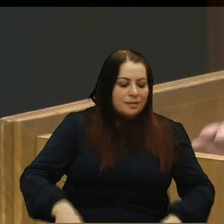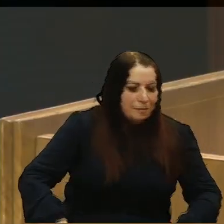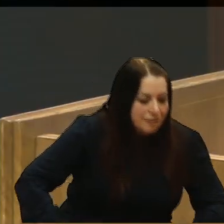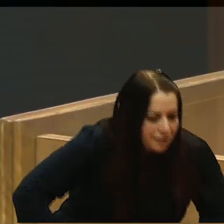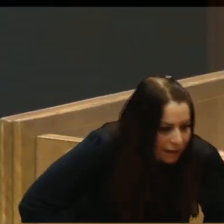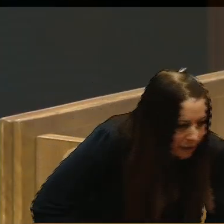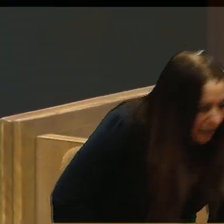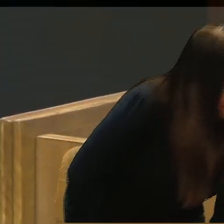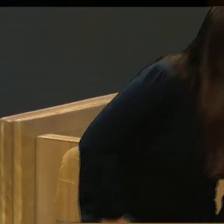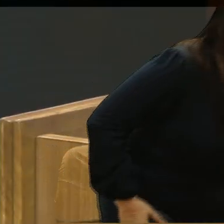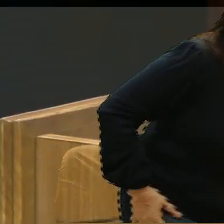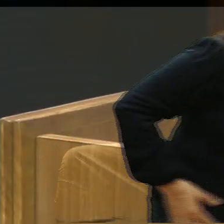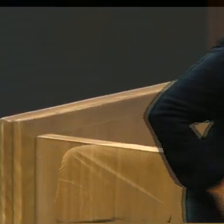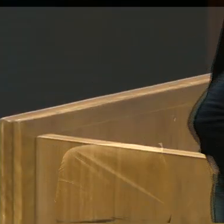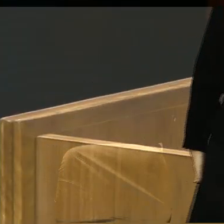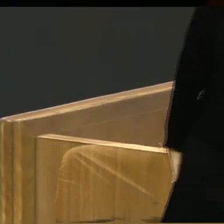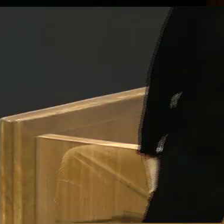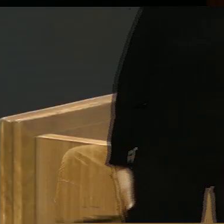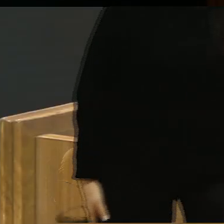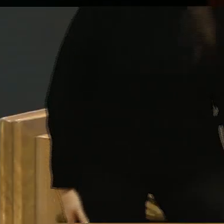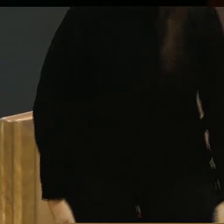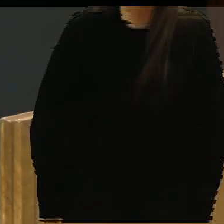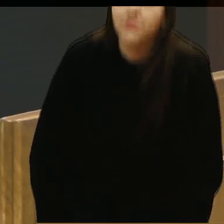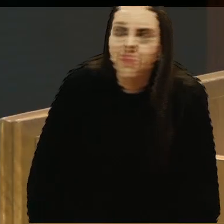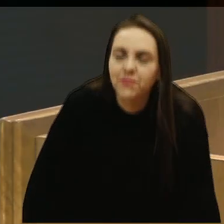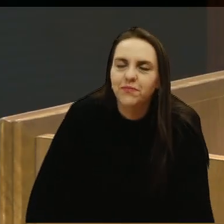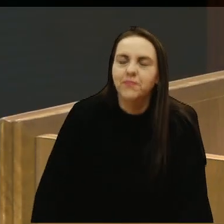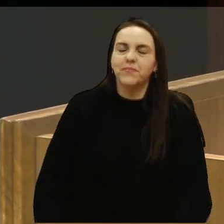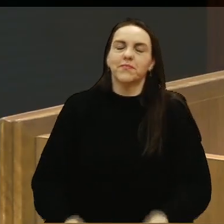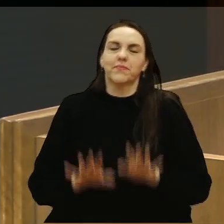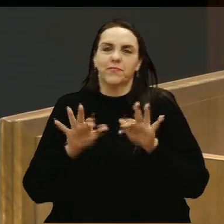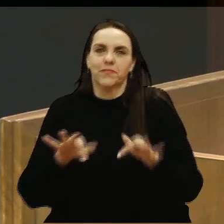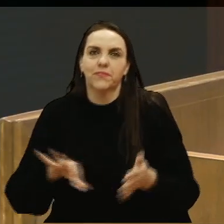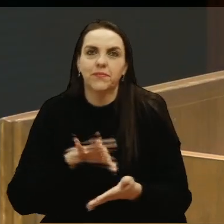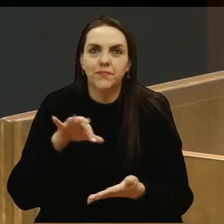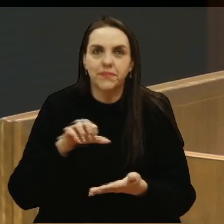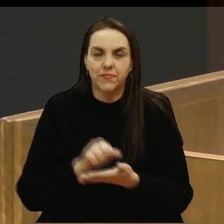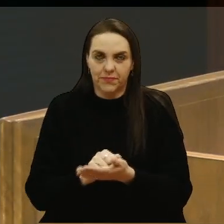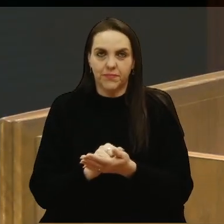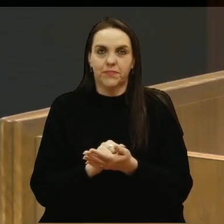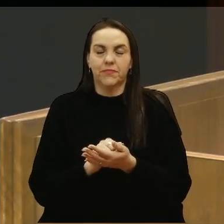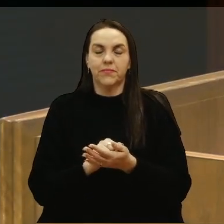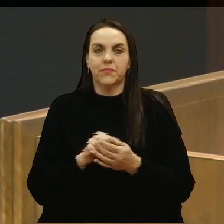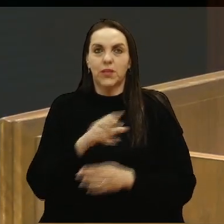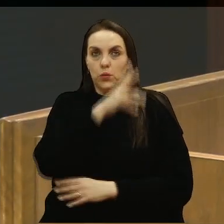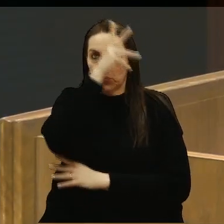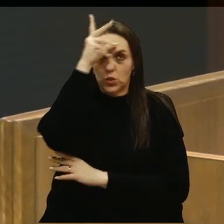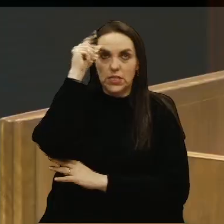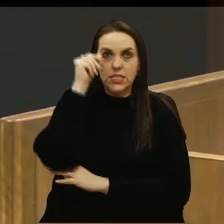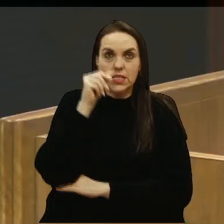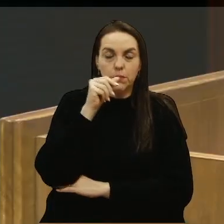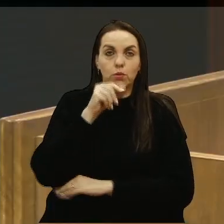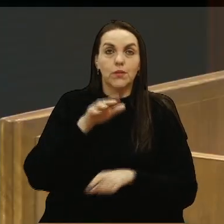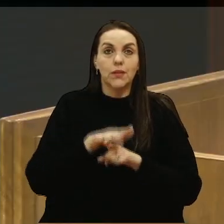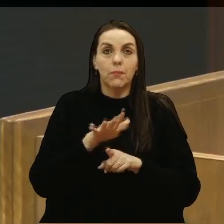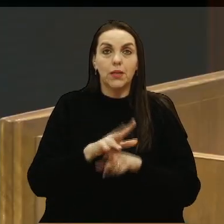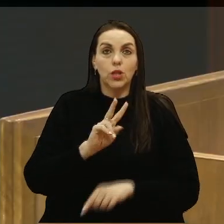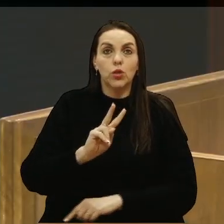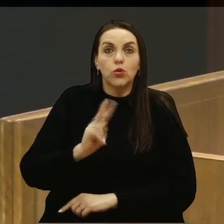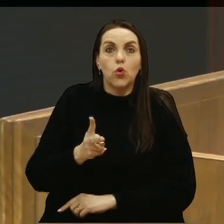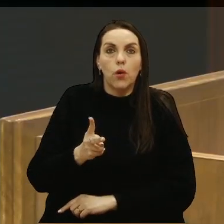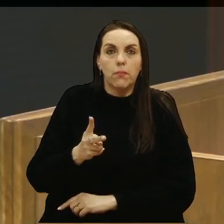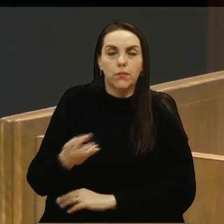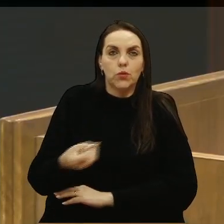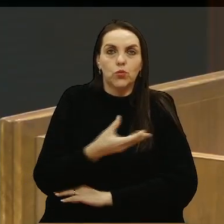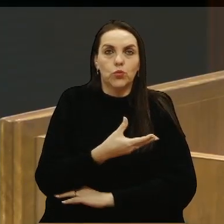Desde que encerraram as matrículas na rede municipal, veio a demanda de 2.000 novos